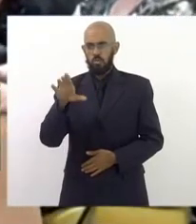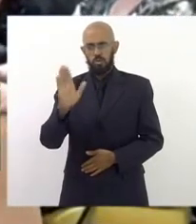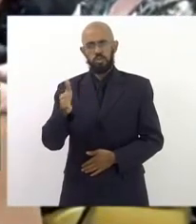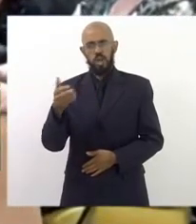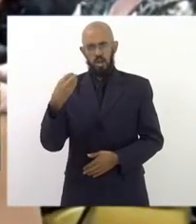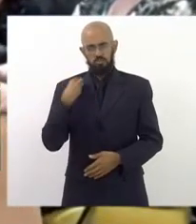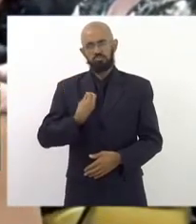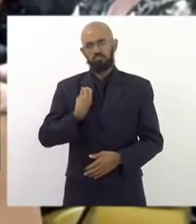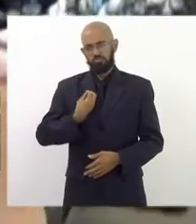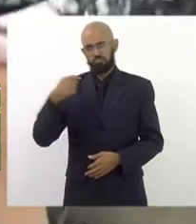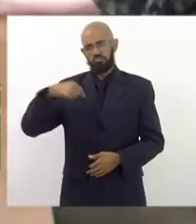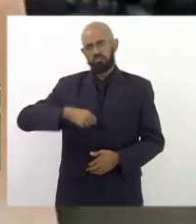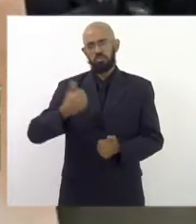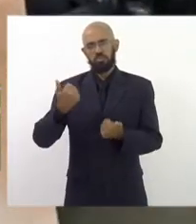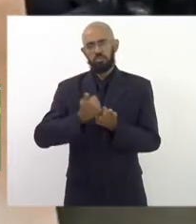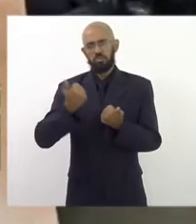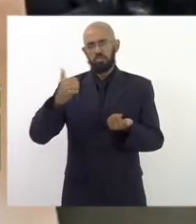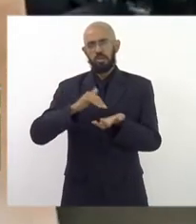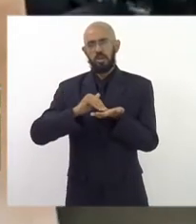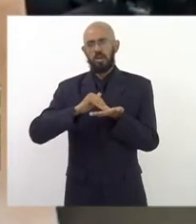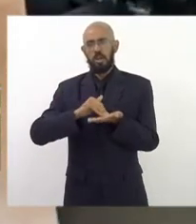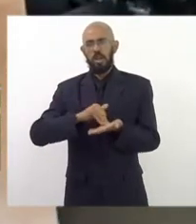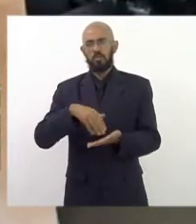subsecretário do Tesouro.